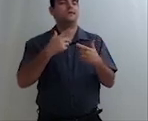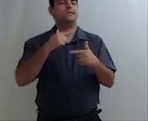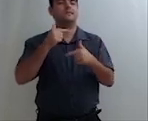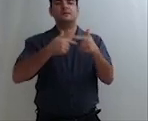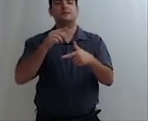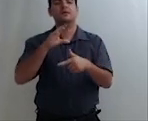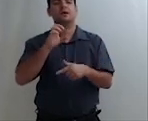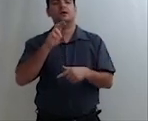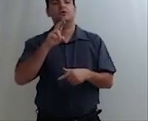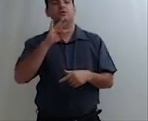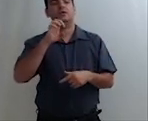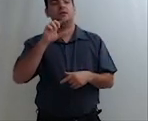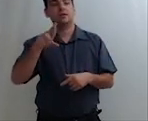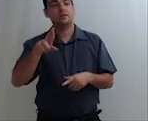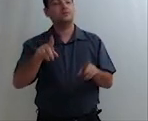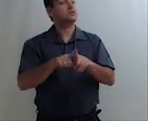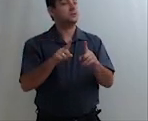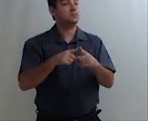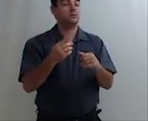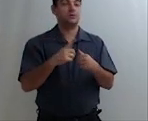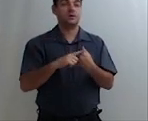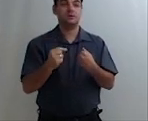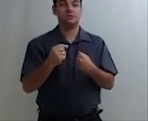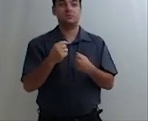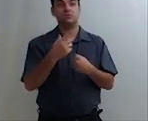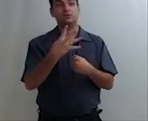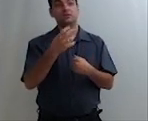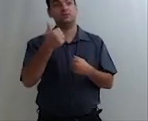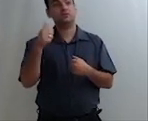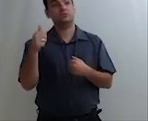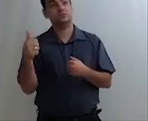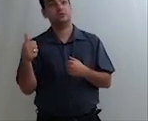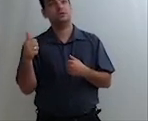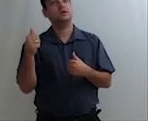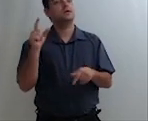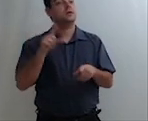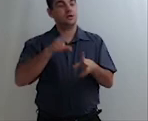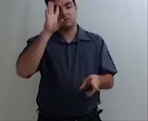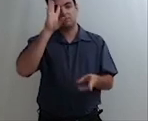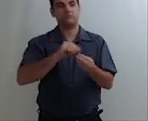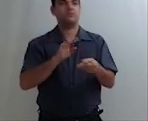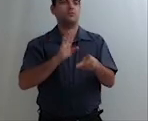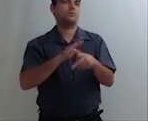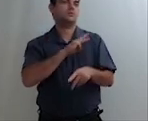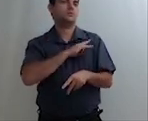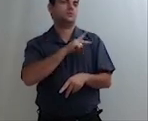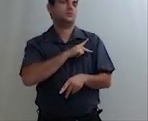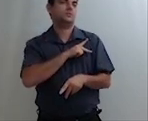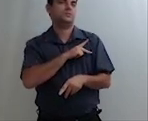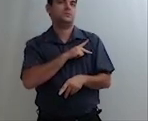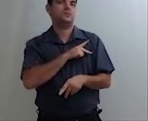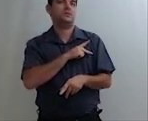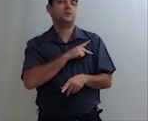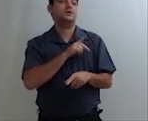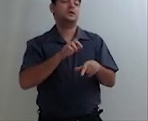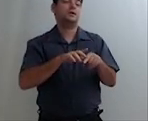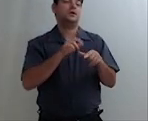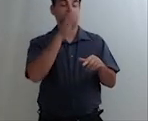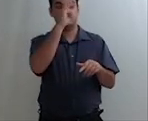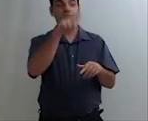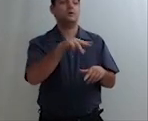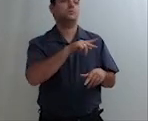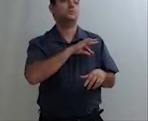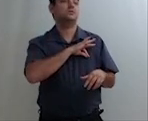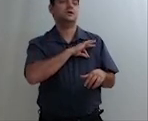311 onde a prisão está expressamente vinculada ao requerimento da prisão pelo Ministério Público ou seja pela autoridade policial eu não vejo mais